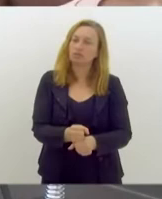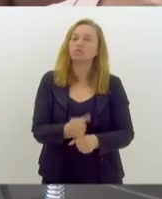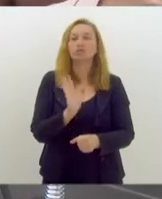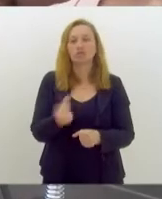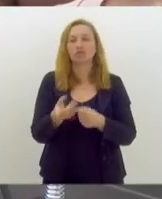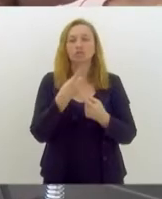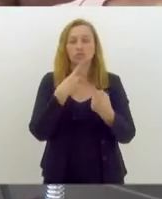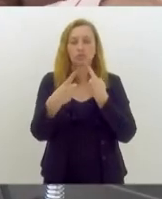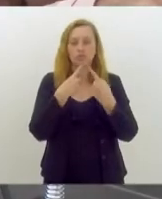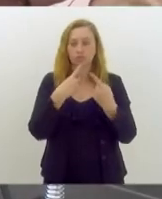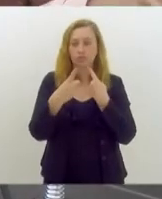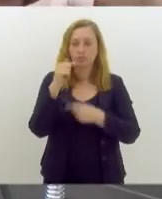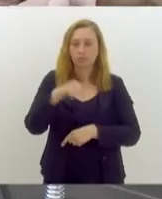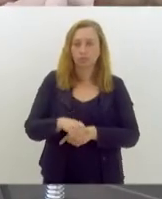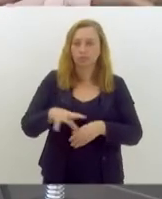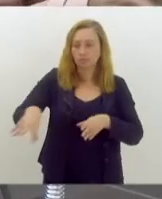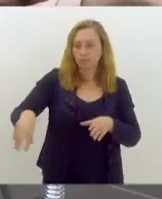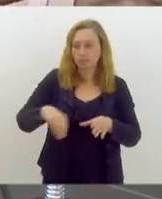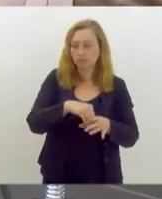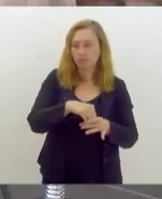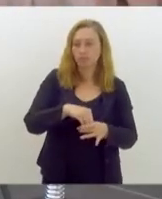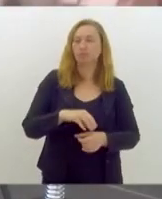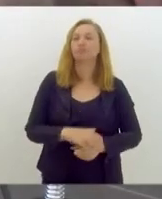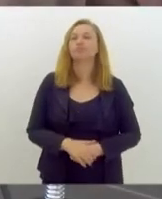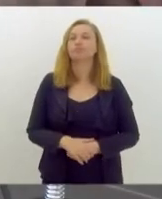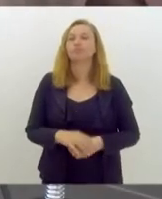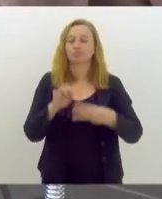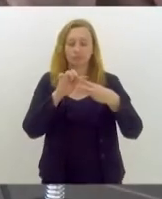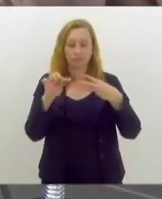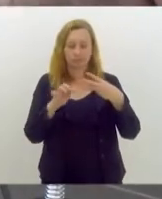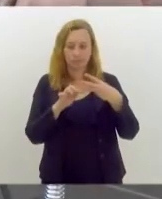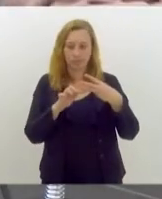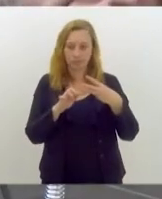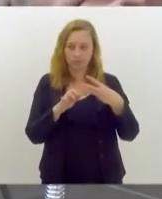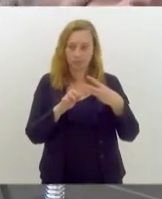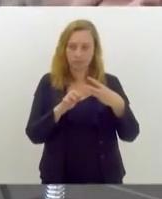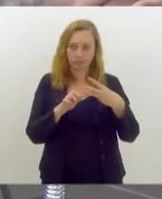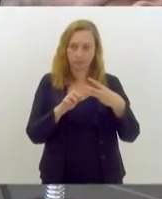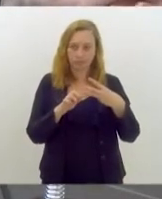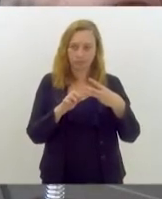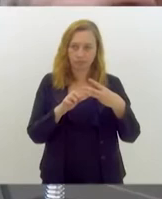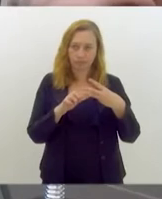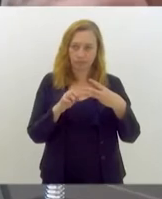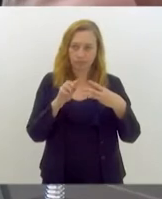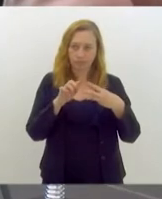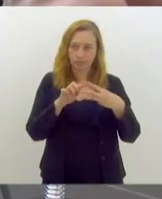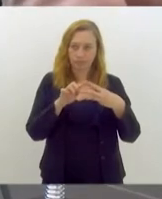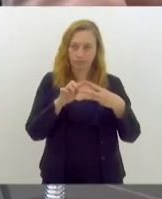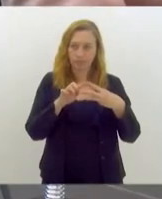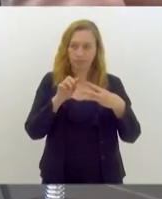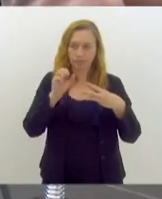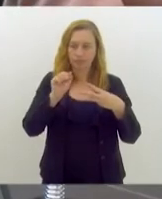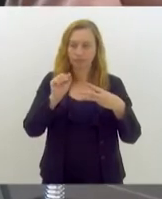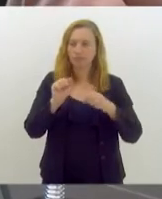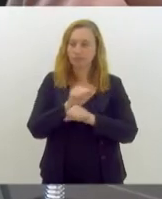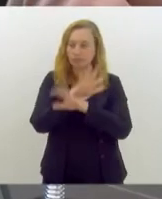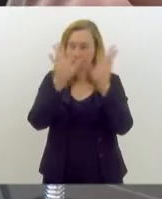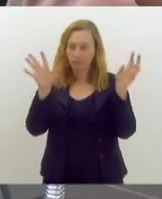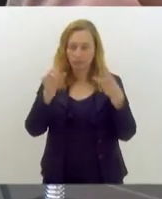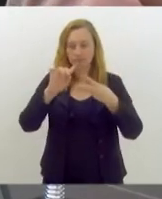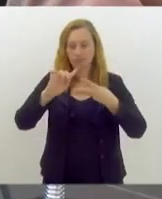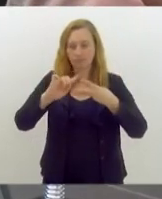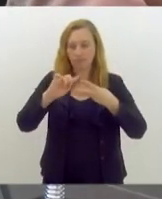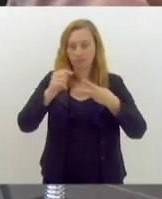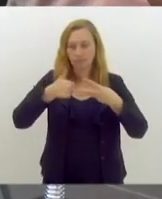tinha discutido aqui precisa ser introduzido três caminhos distintos que tem que ficar muito claro primeiro